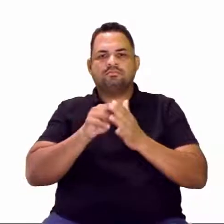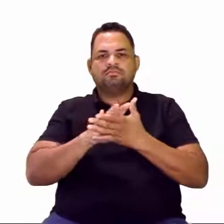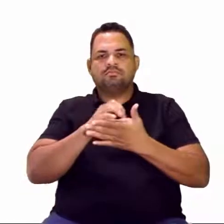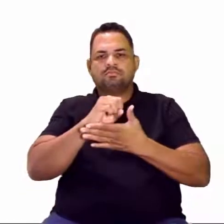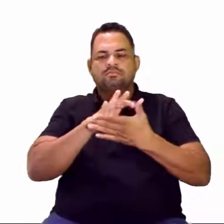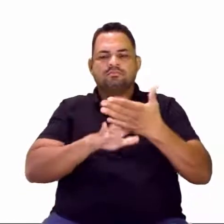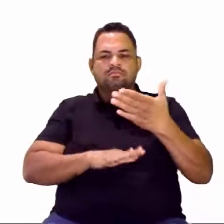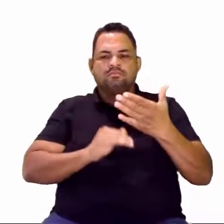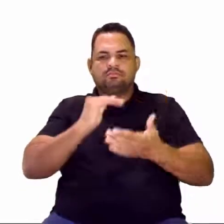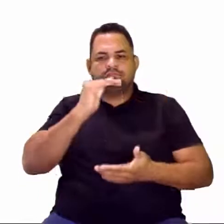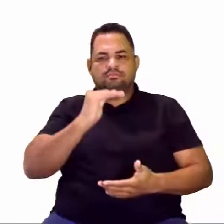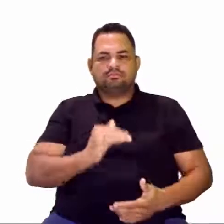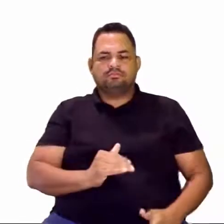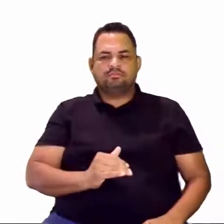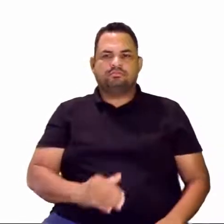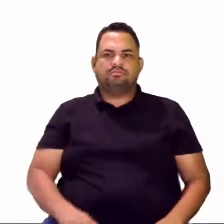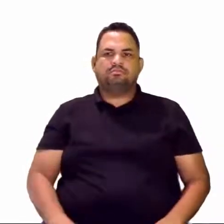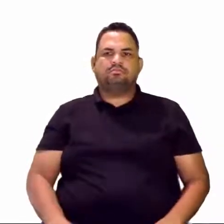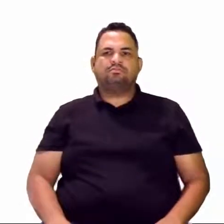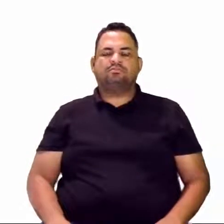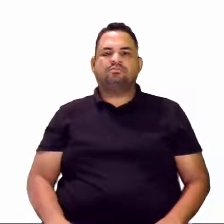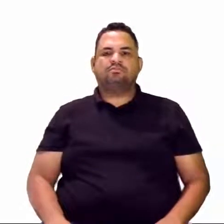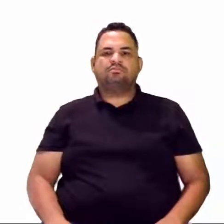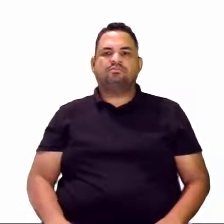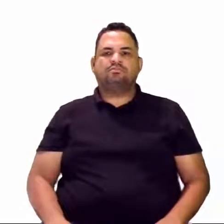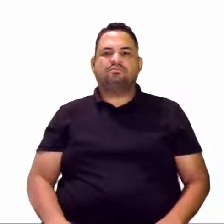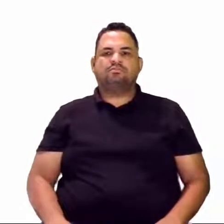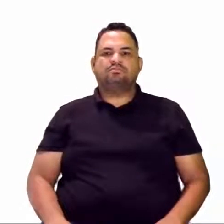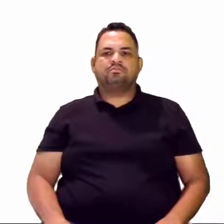analisando as alternativas abaixo,